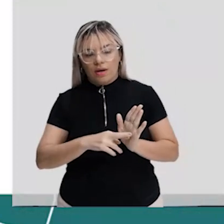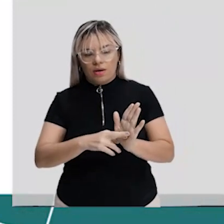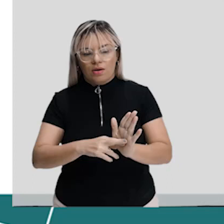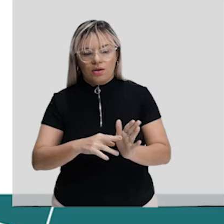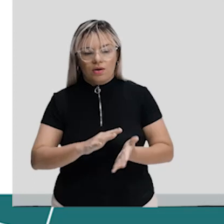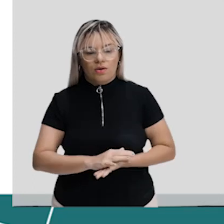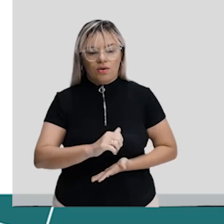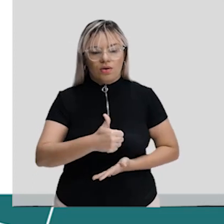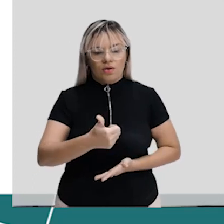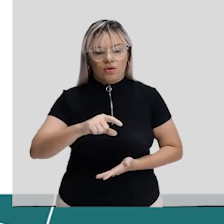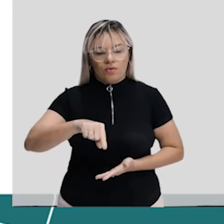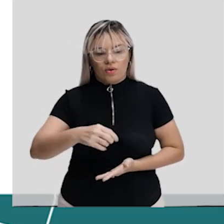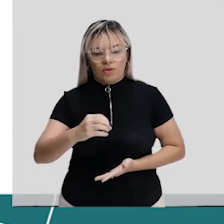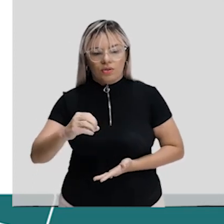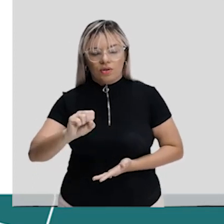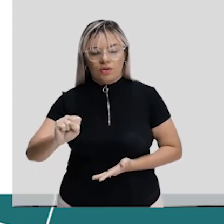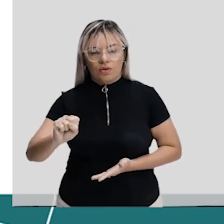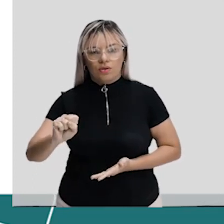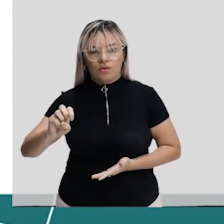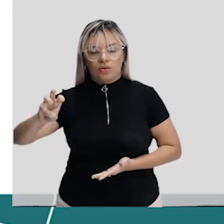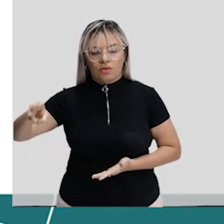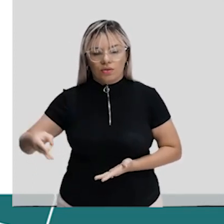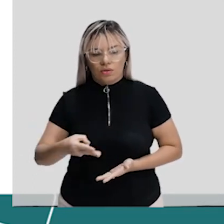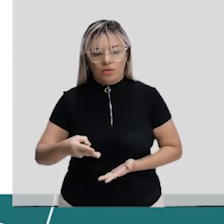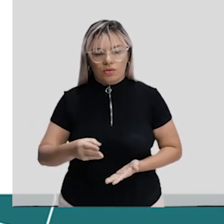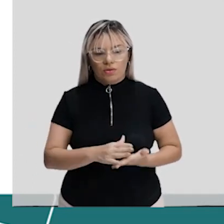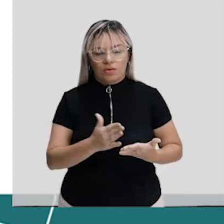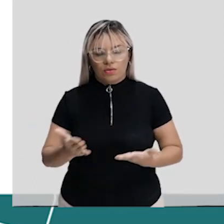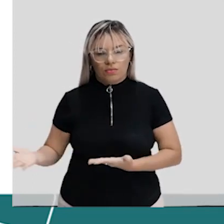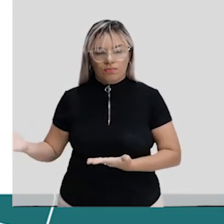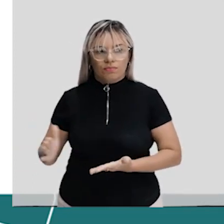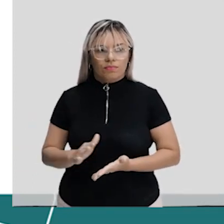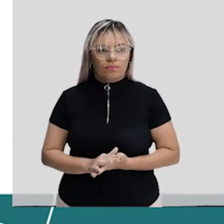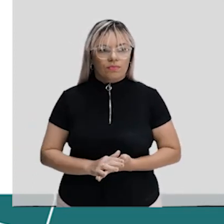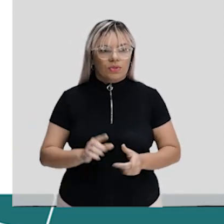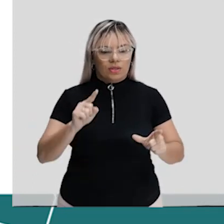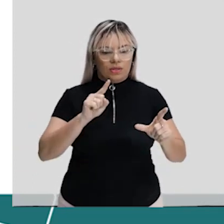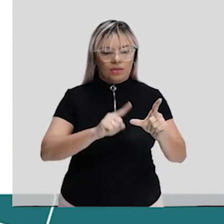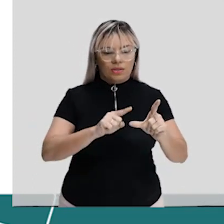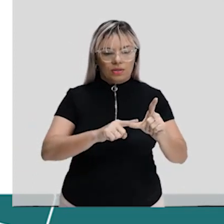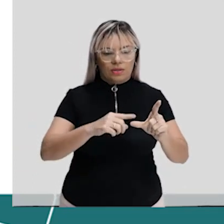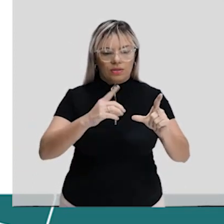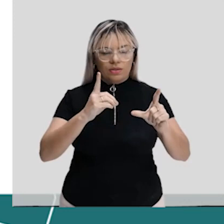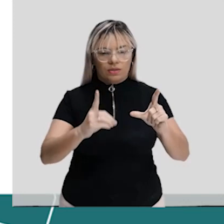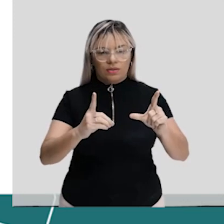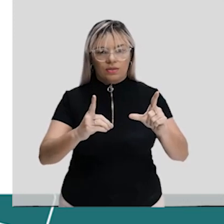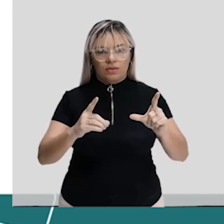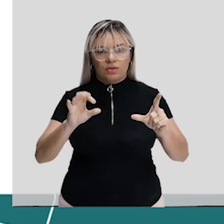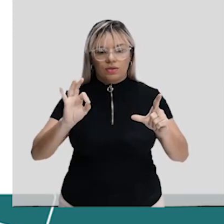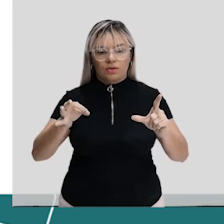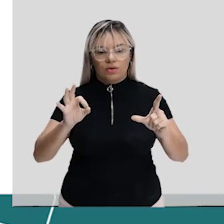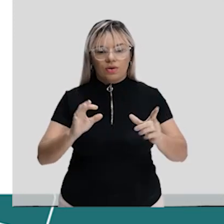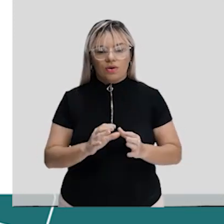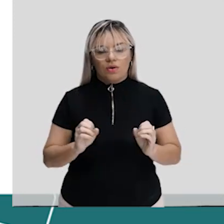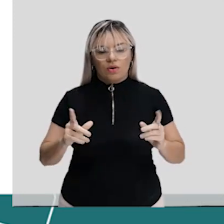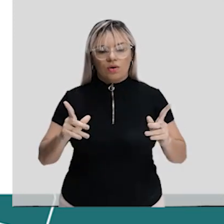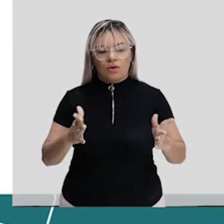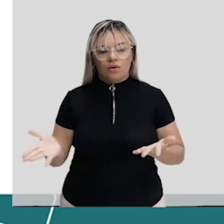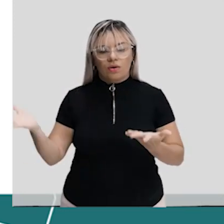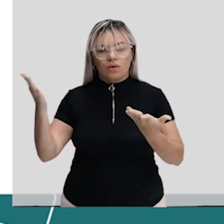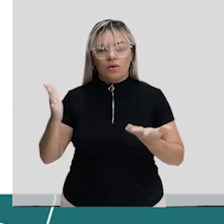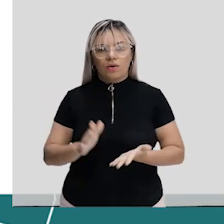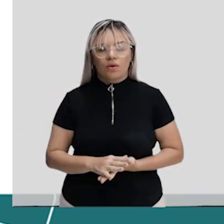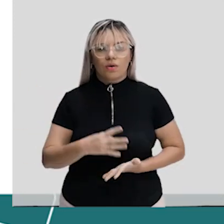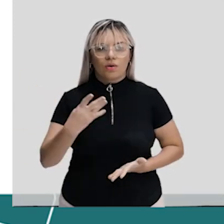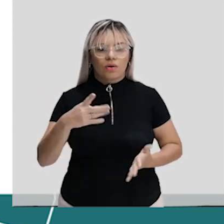milhões. Então, qual é a resposta correta aí? Letra D de dado. Certinho, turma? Beleza. Vamos para a